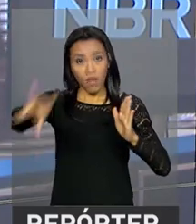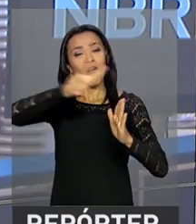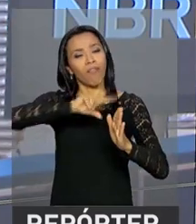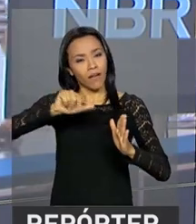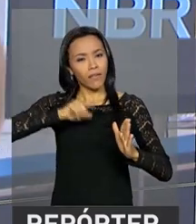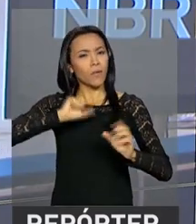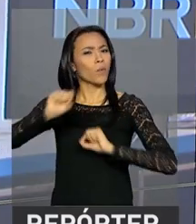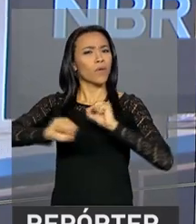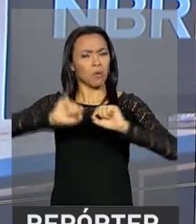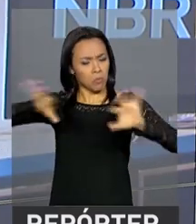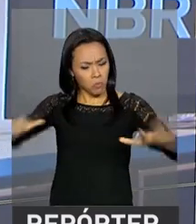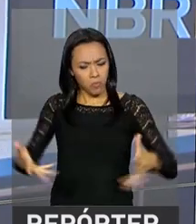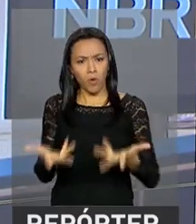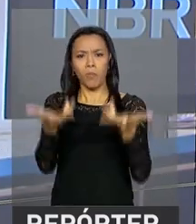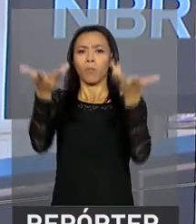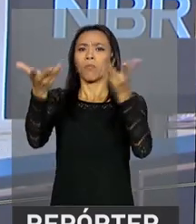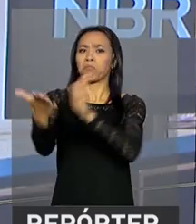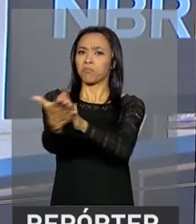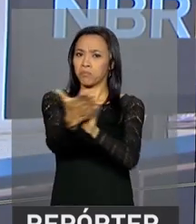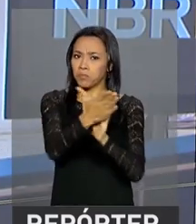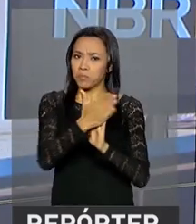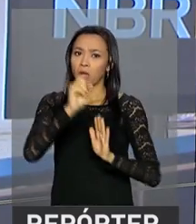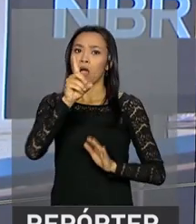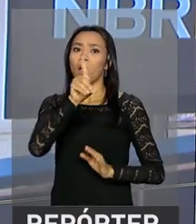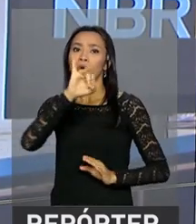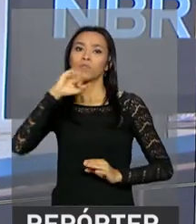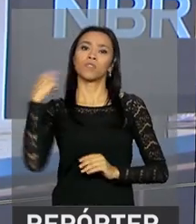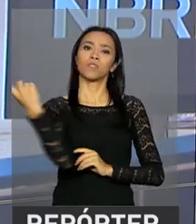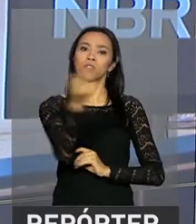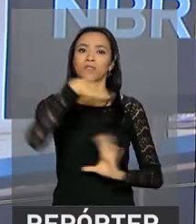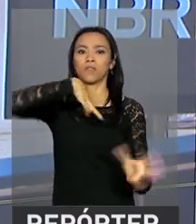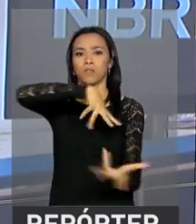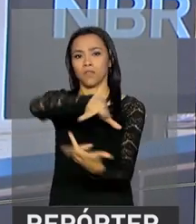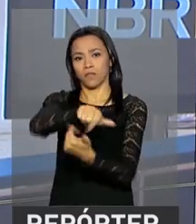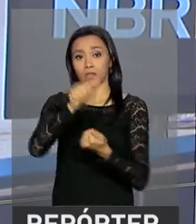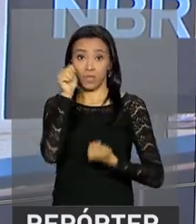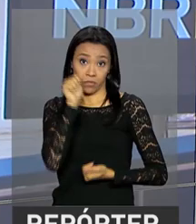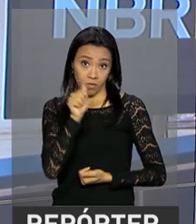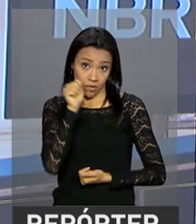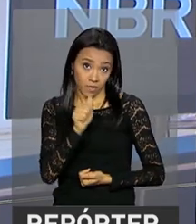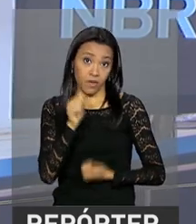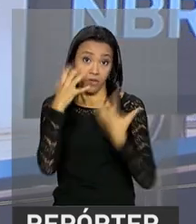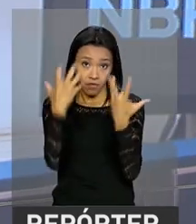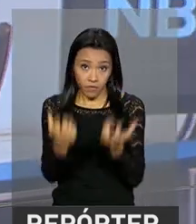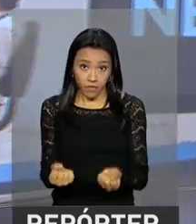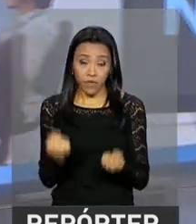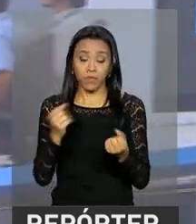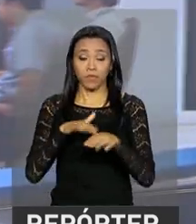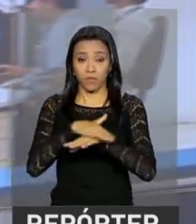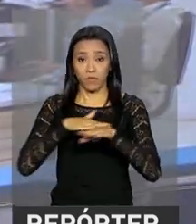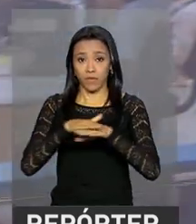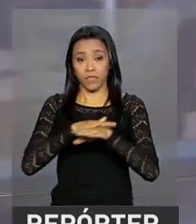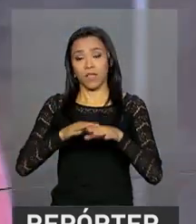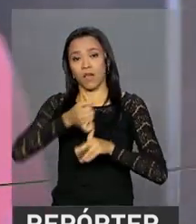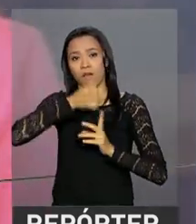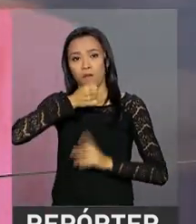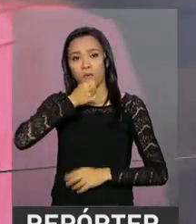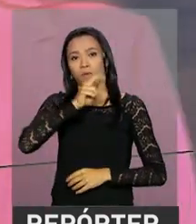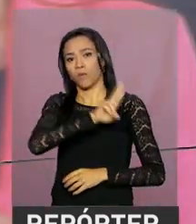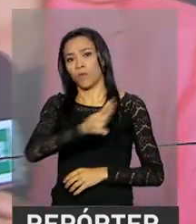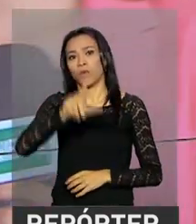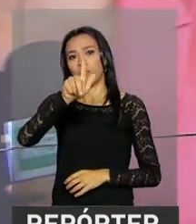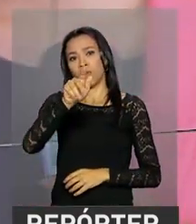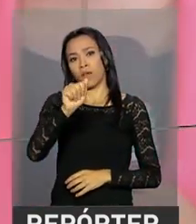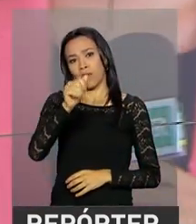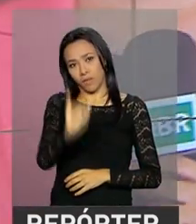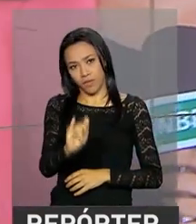uma comemoração em homenagem ao Dia Internacional da Mulher. Vamos então falar com a repórter Gabriela Noronha, que está lá